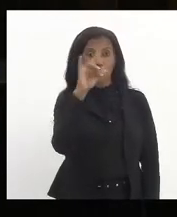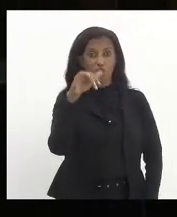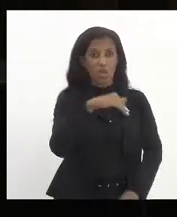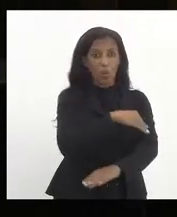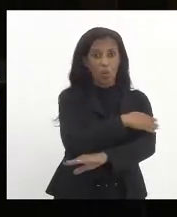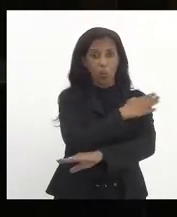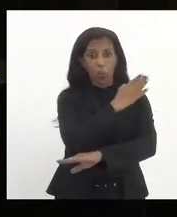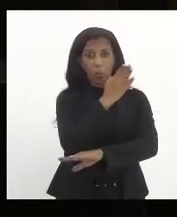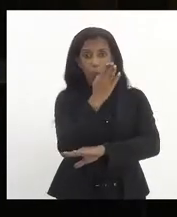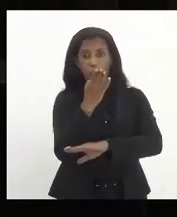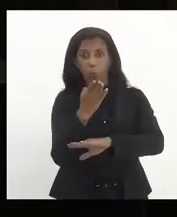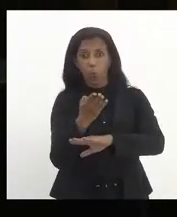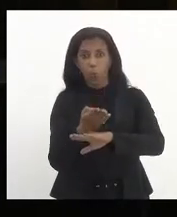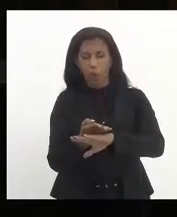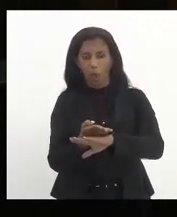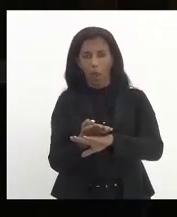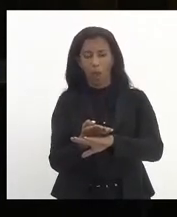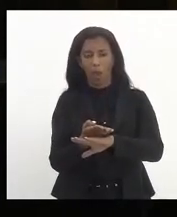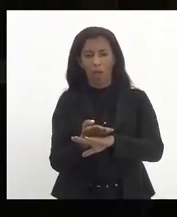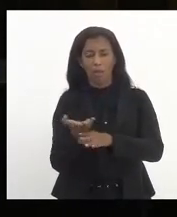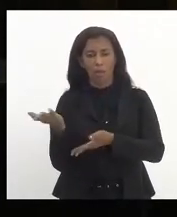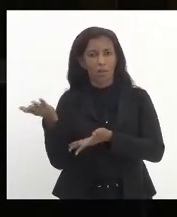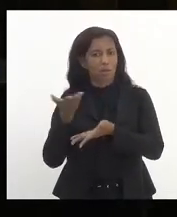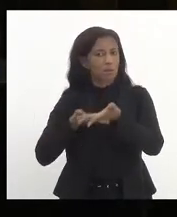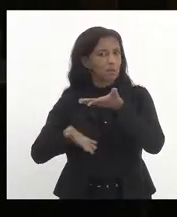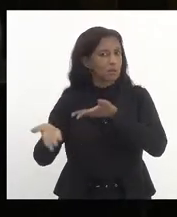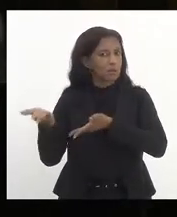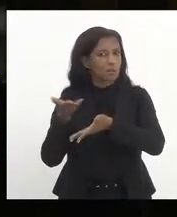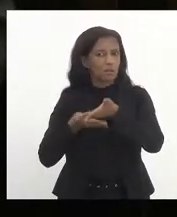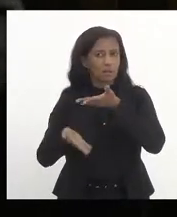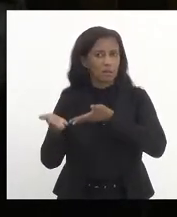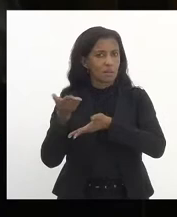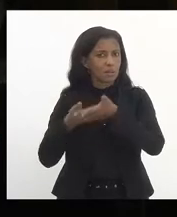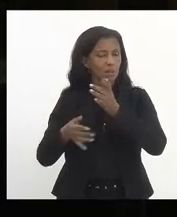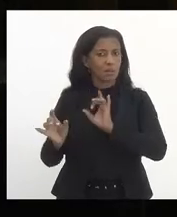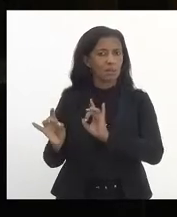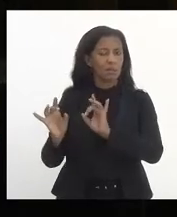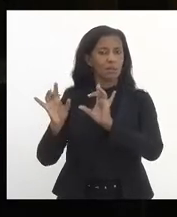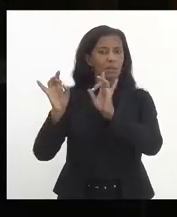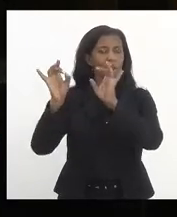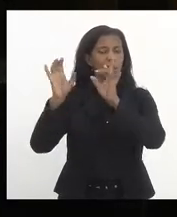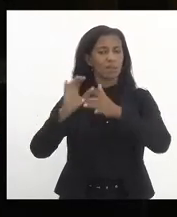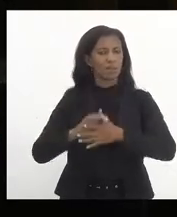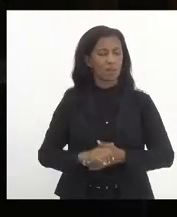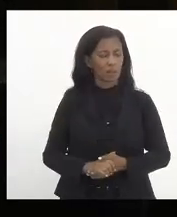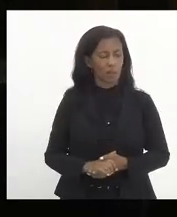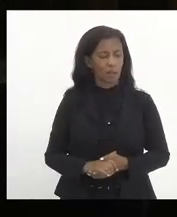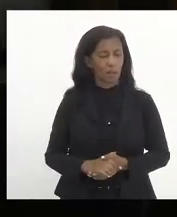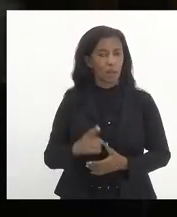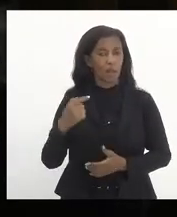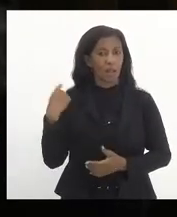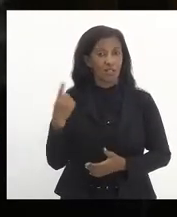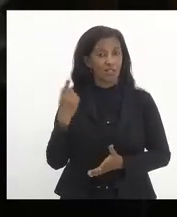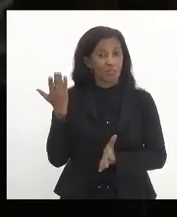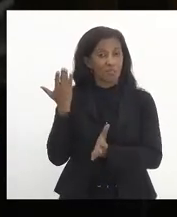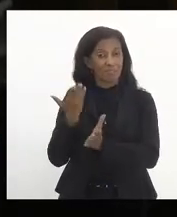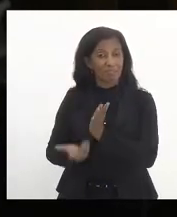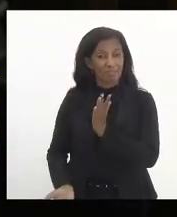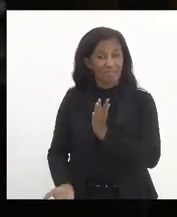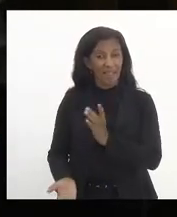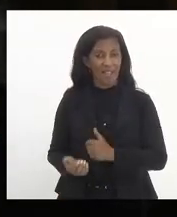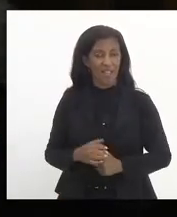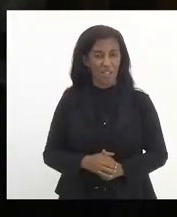de abatimento das nossas participações especiais. A gente perde